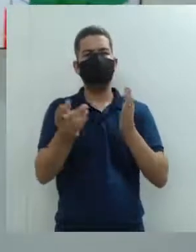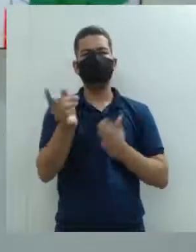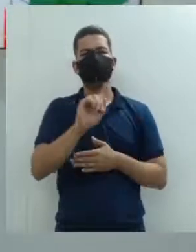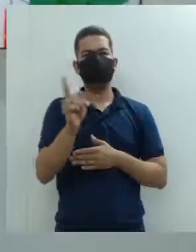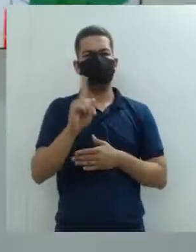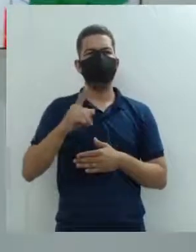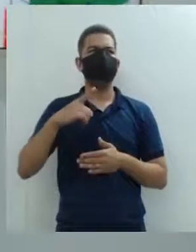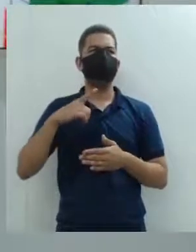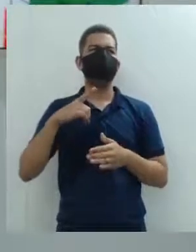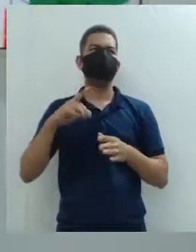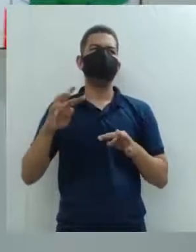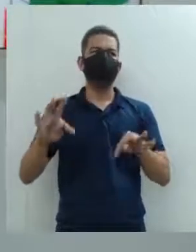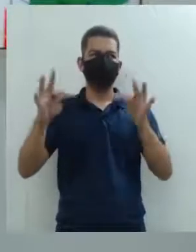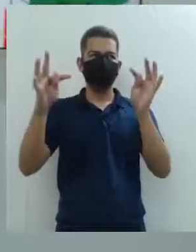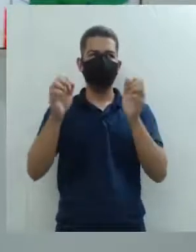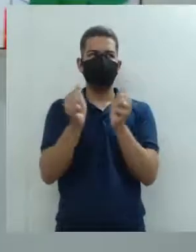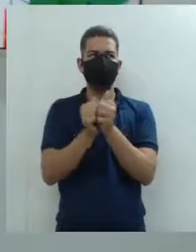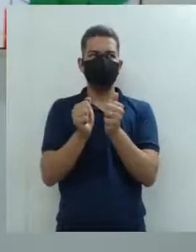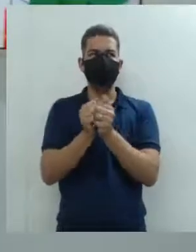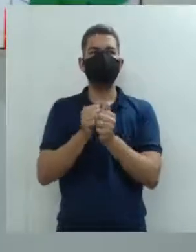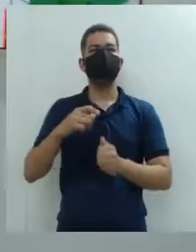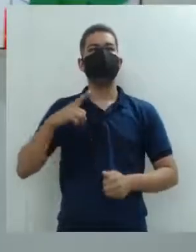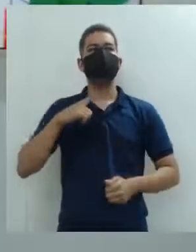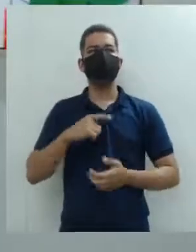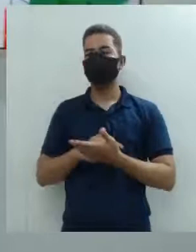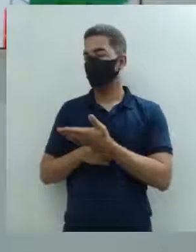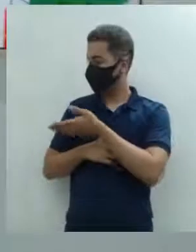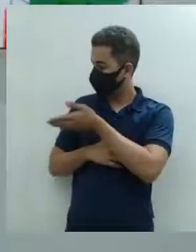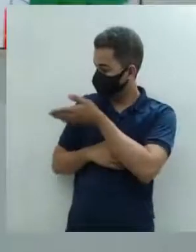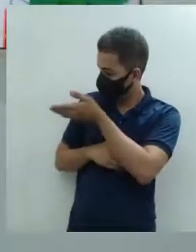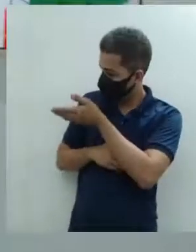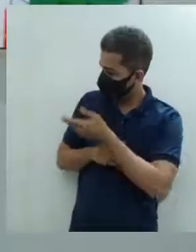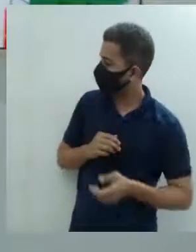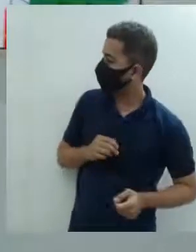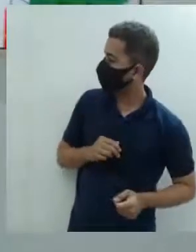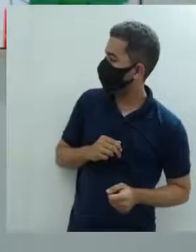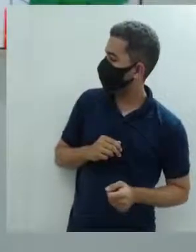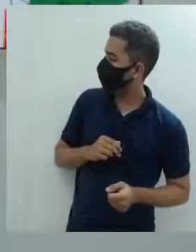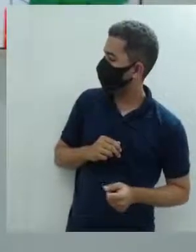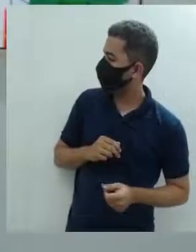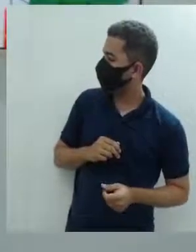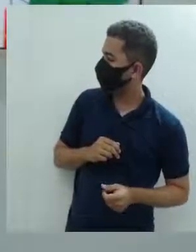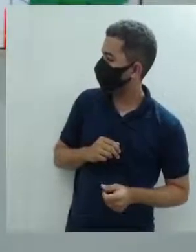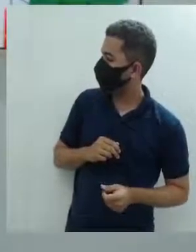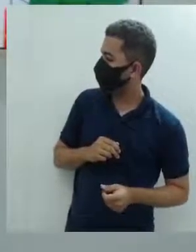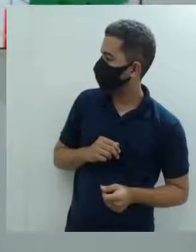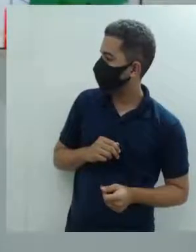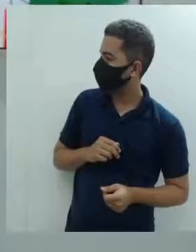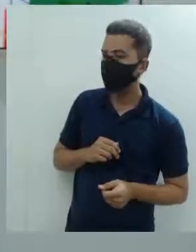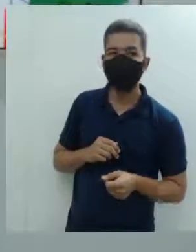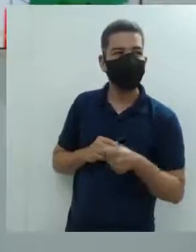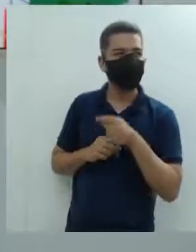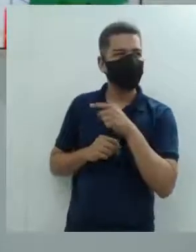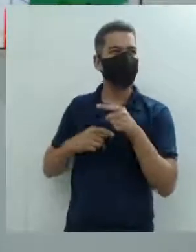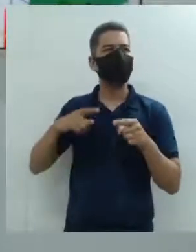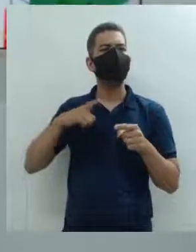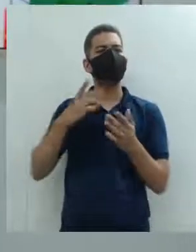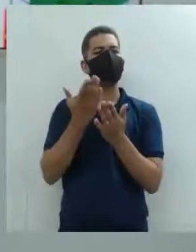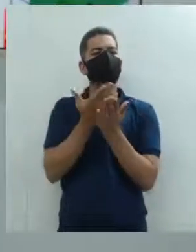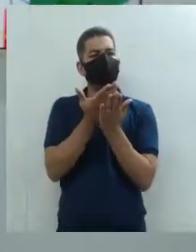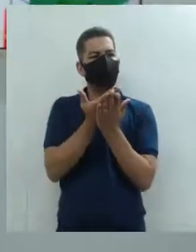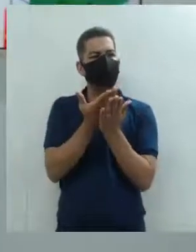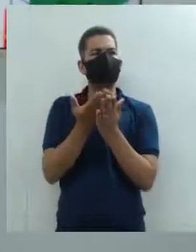Hoje a gente tem a tecnologia a nosso favor. Ele está aparecendo exatamente aqui na nossa nossa aula. Então você